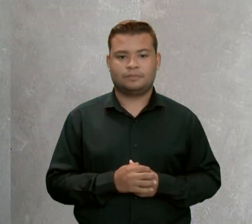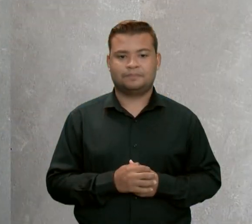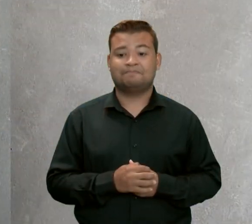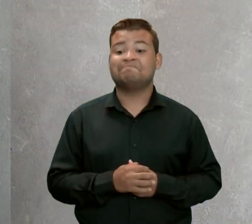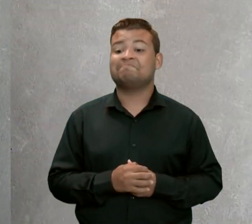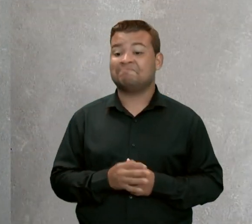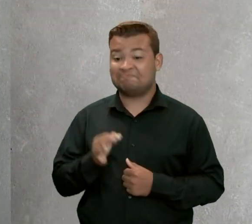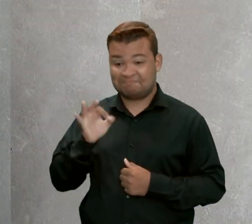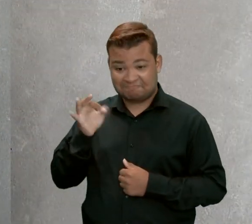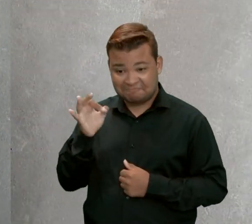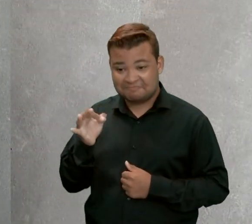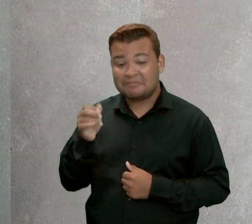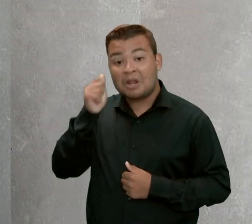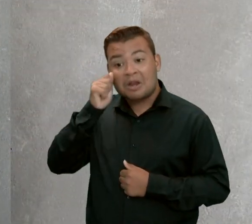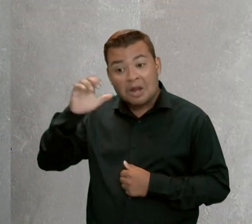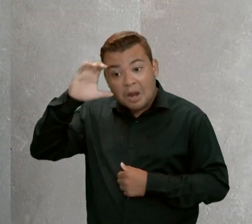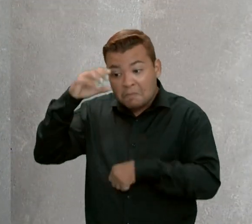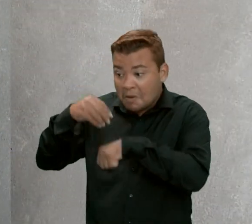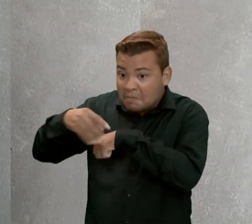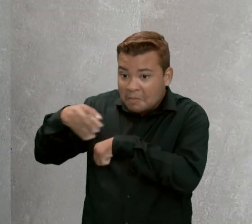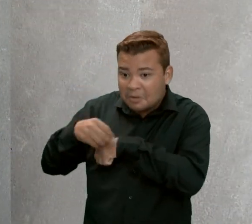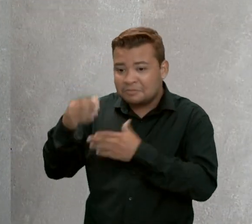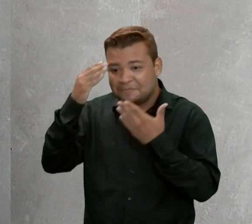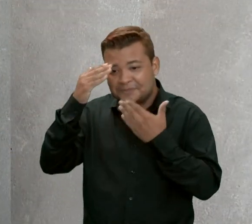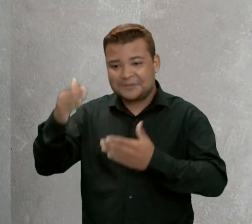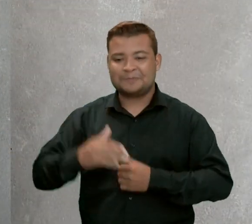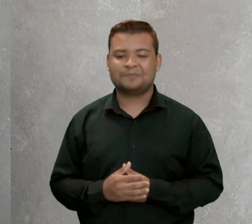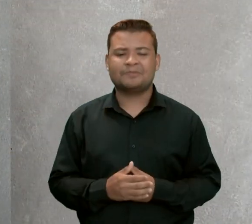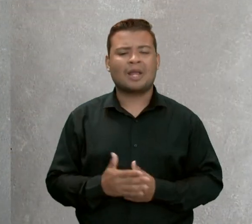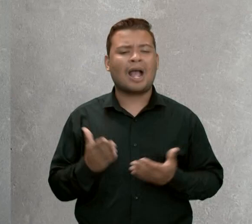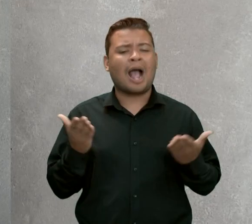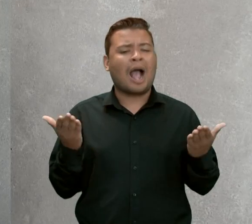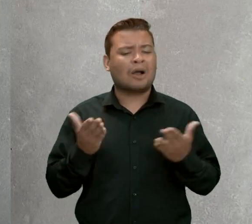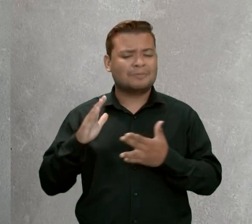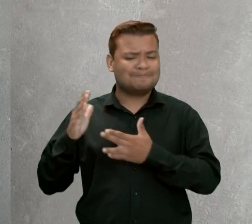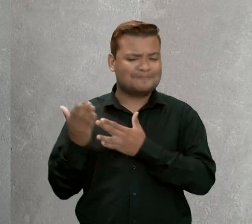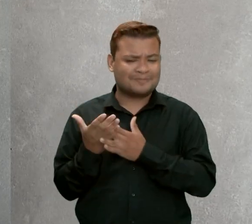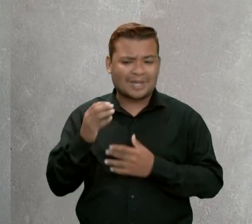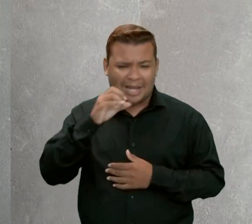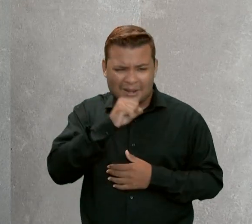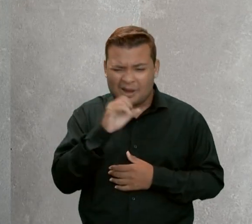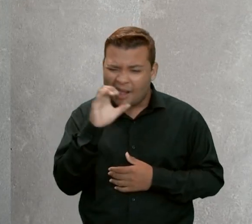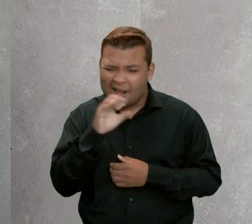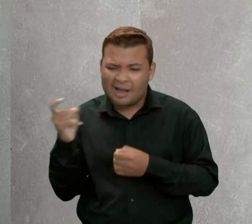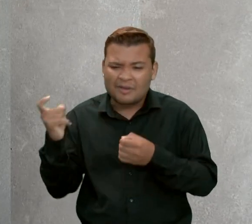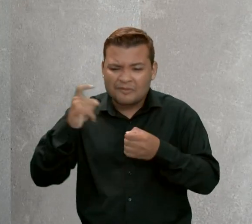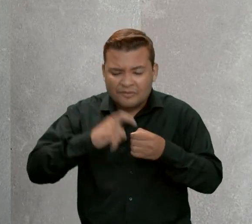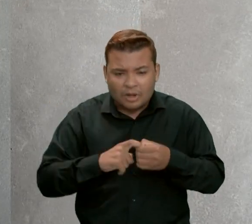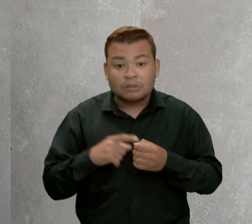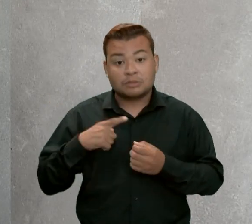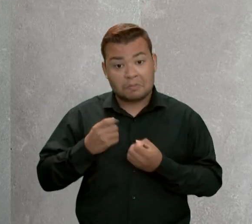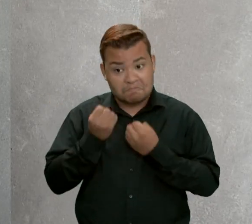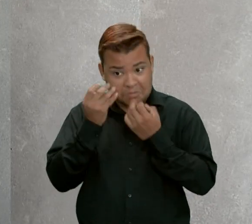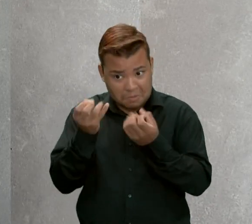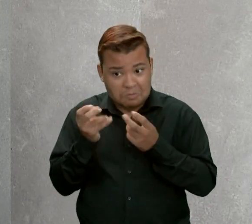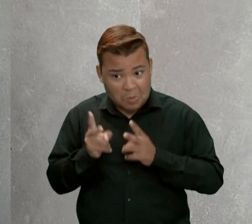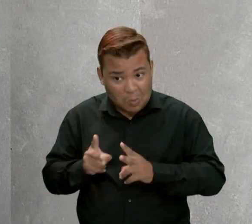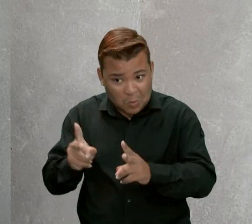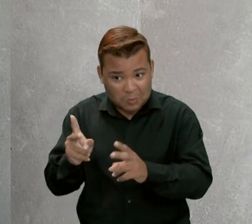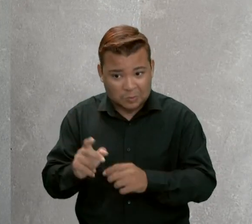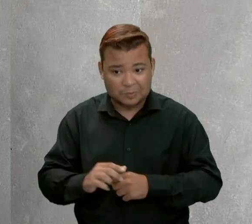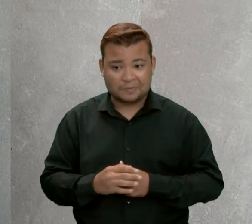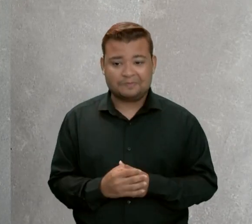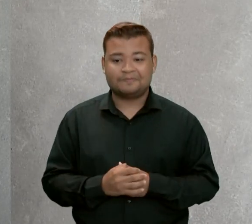Muito bem, muito obrigado, viu, Ana Clelma? E agora, pessoal, a gente vai para um rápido intervalo e já já a gente volta trazendo muito mais para você.